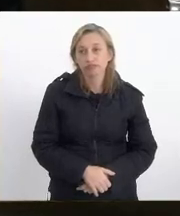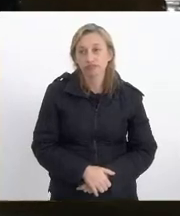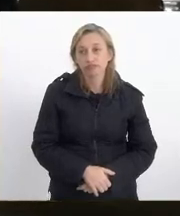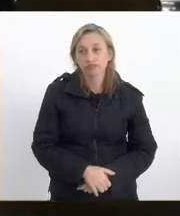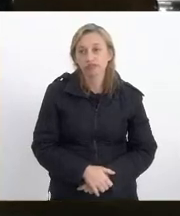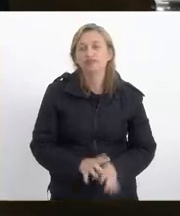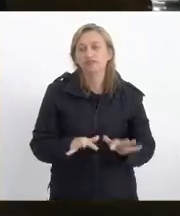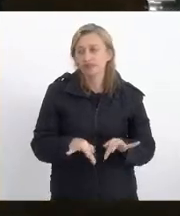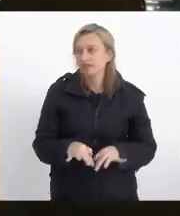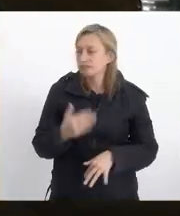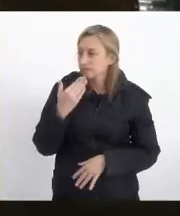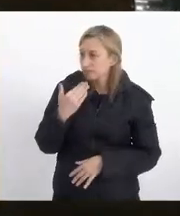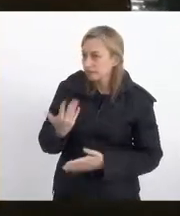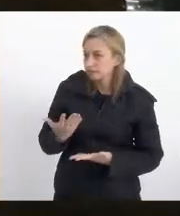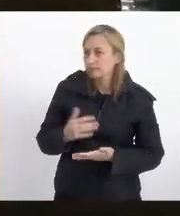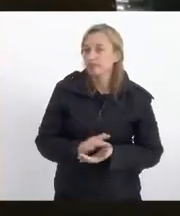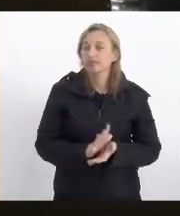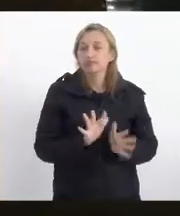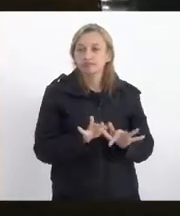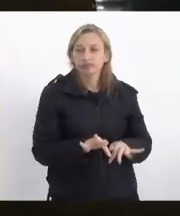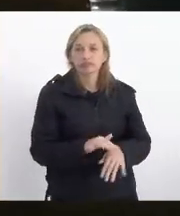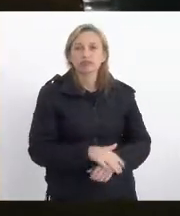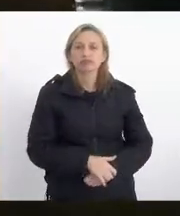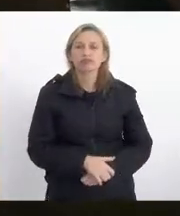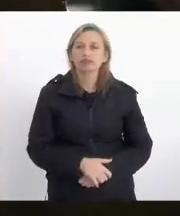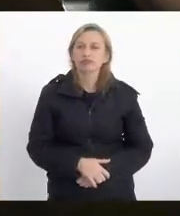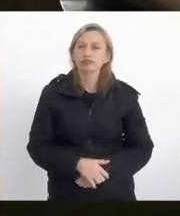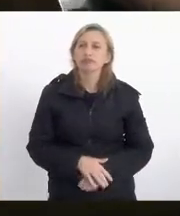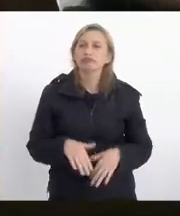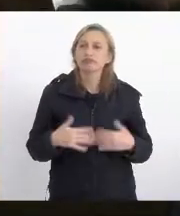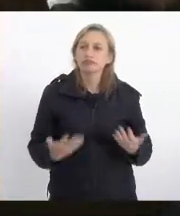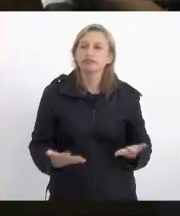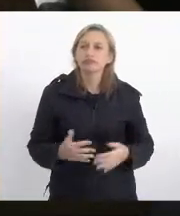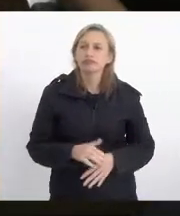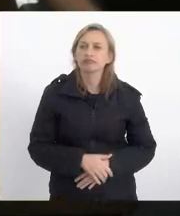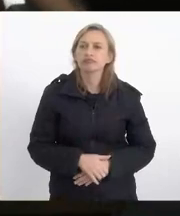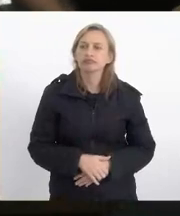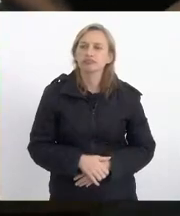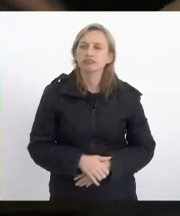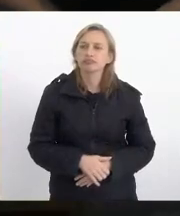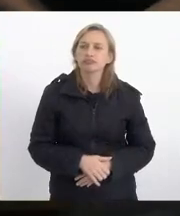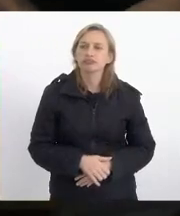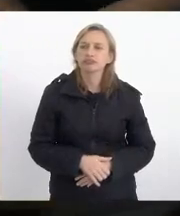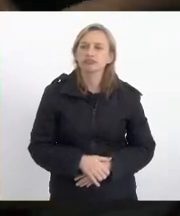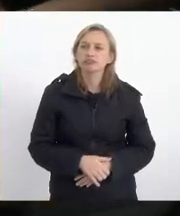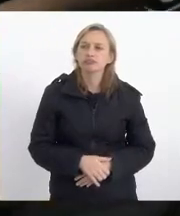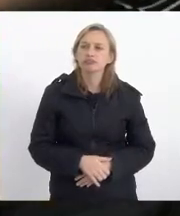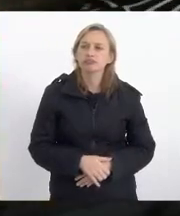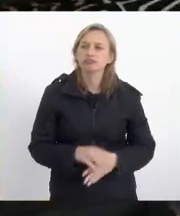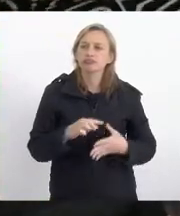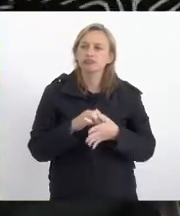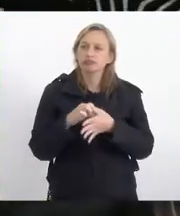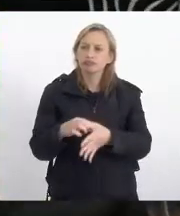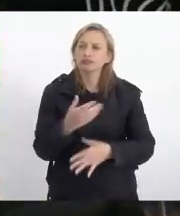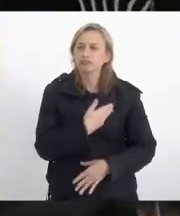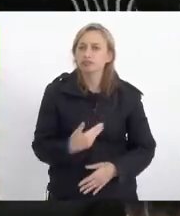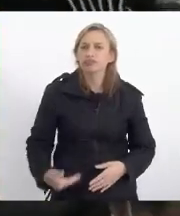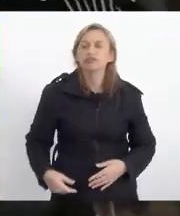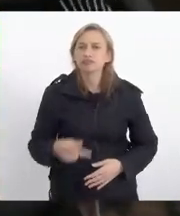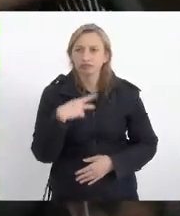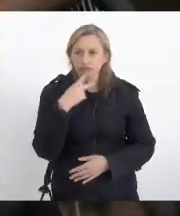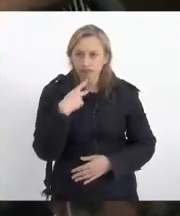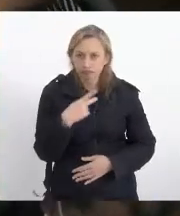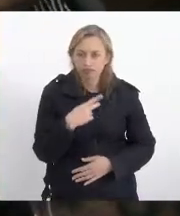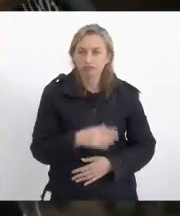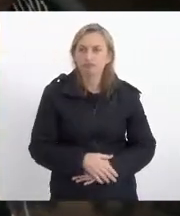Para encerrar, por gentileza. Para encerrar. Então, conforme o nosso líder do governo falou,